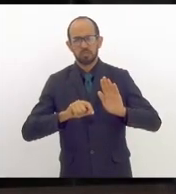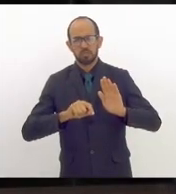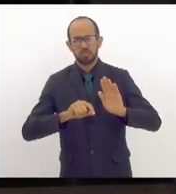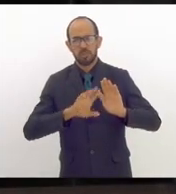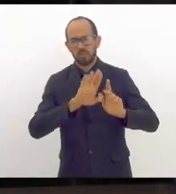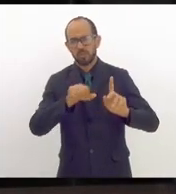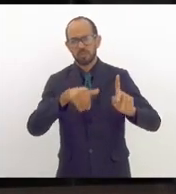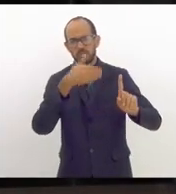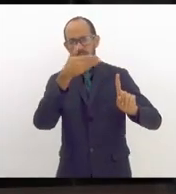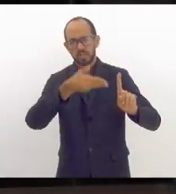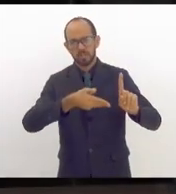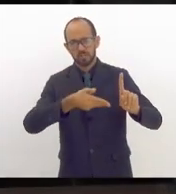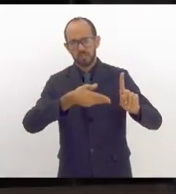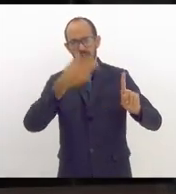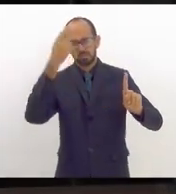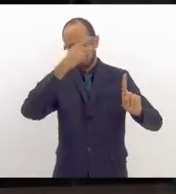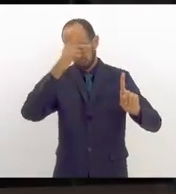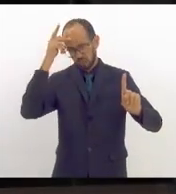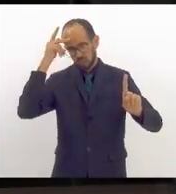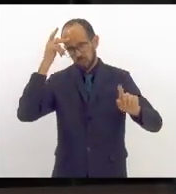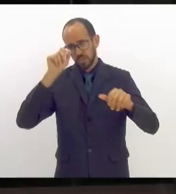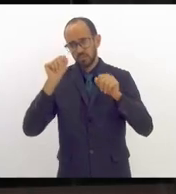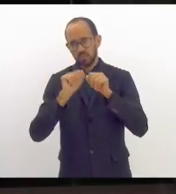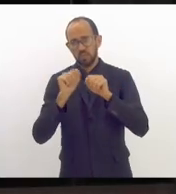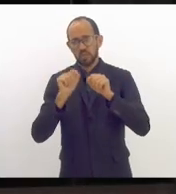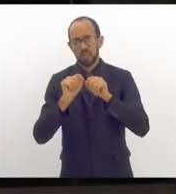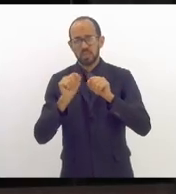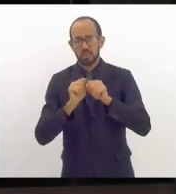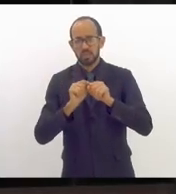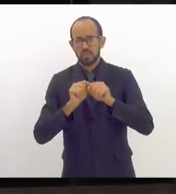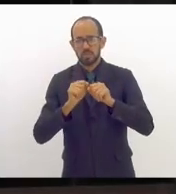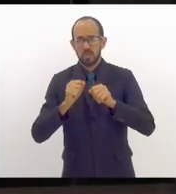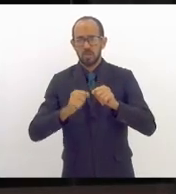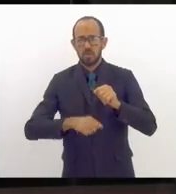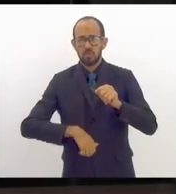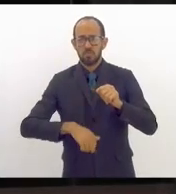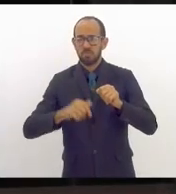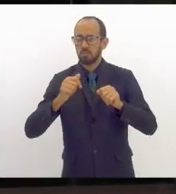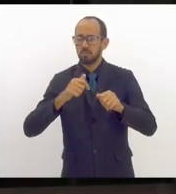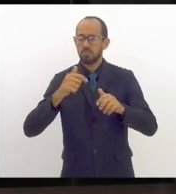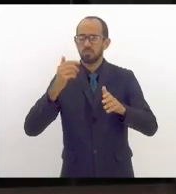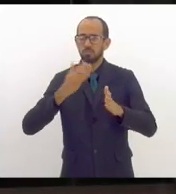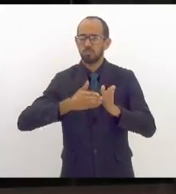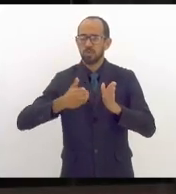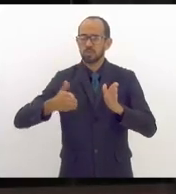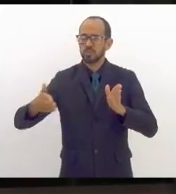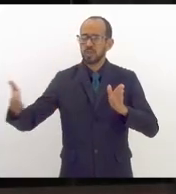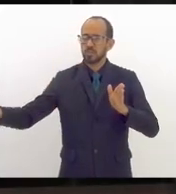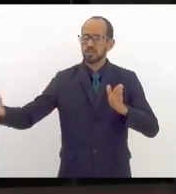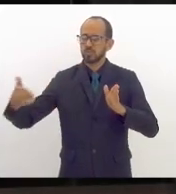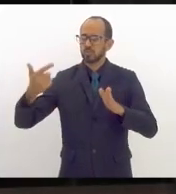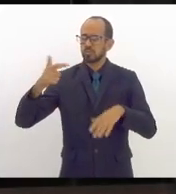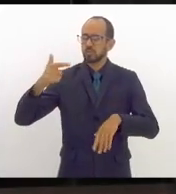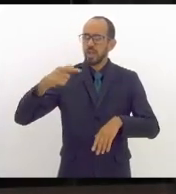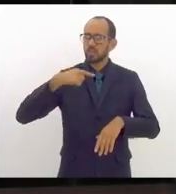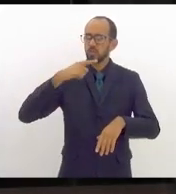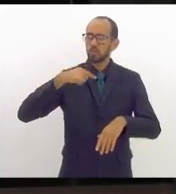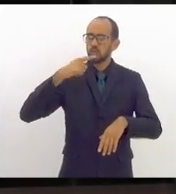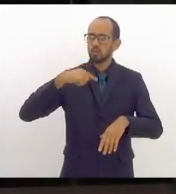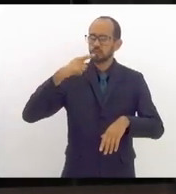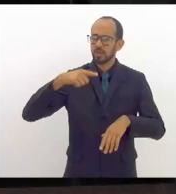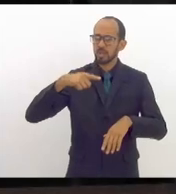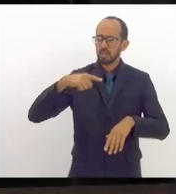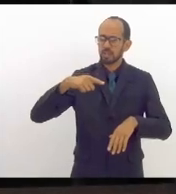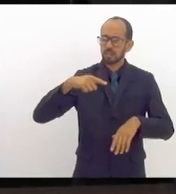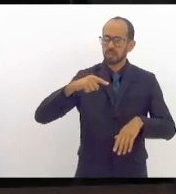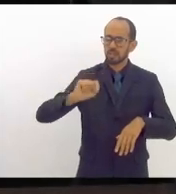homenagem aquele que conduziu um processo e questionável inclusive por